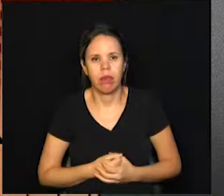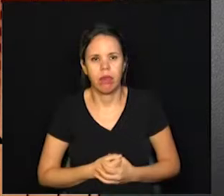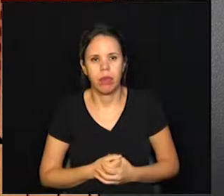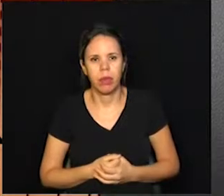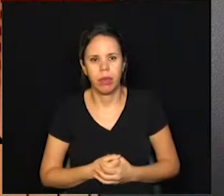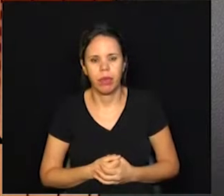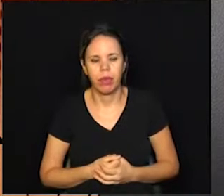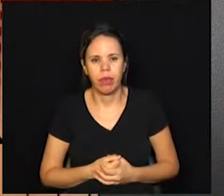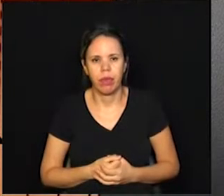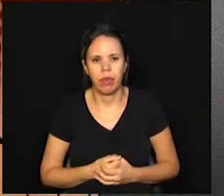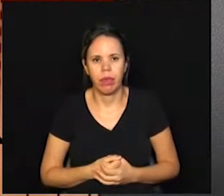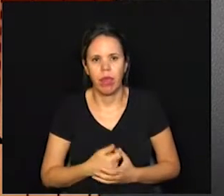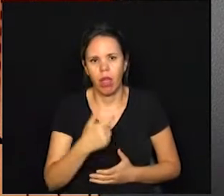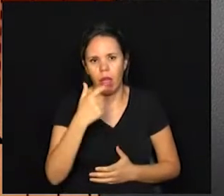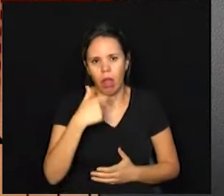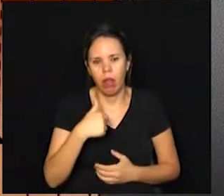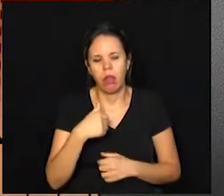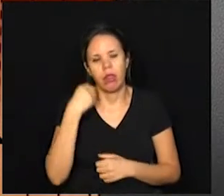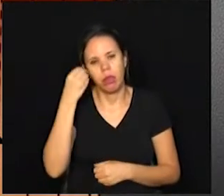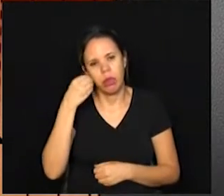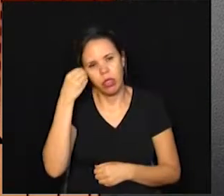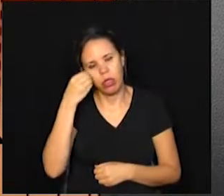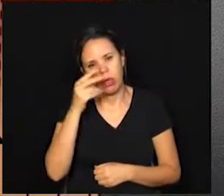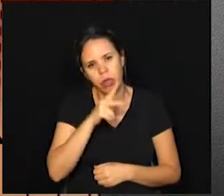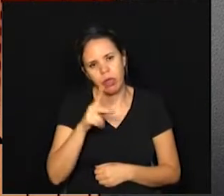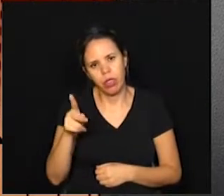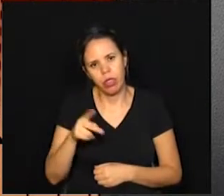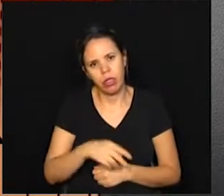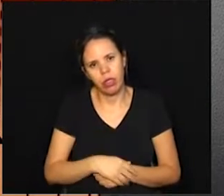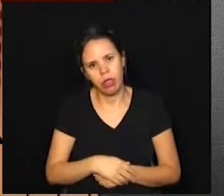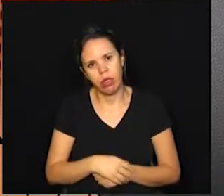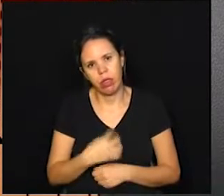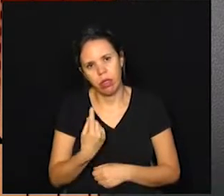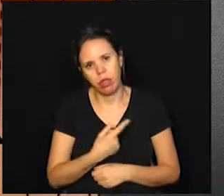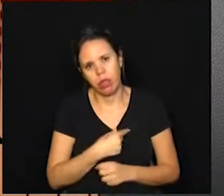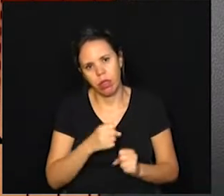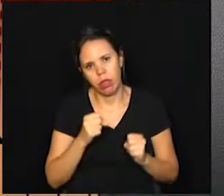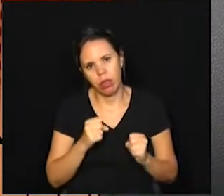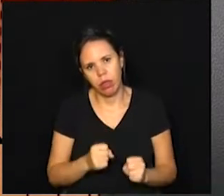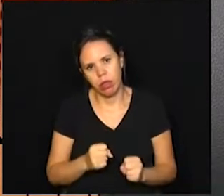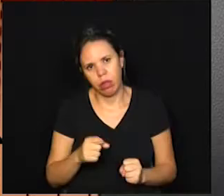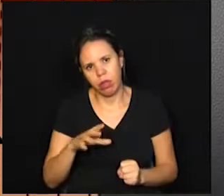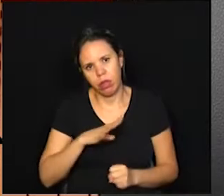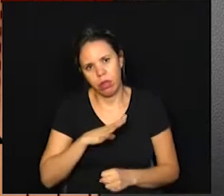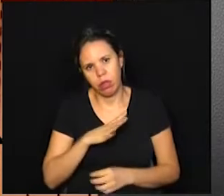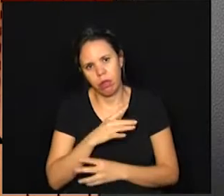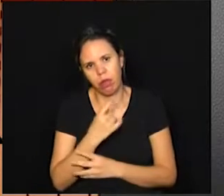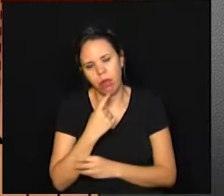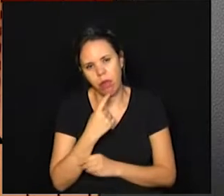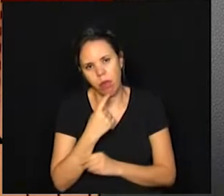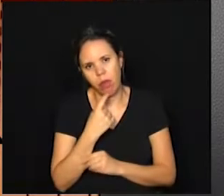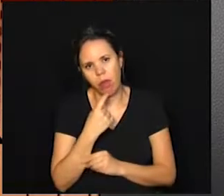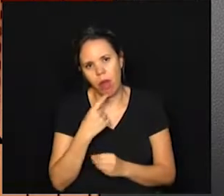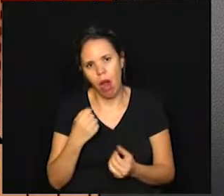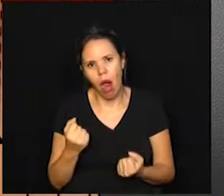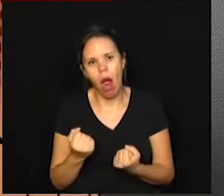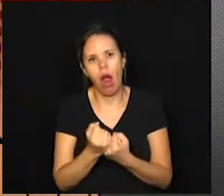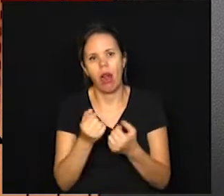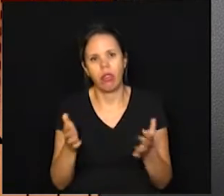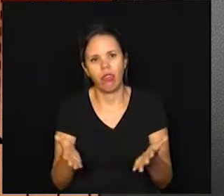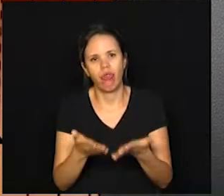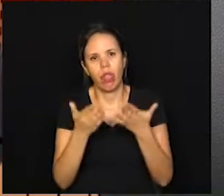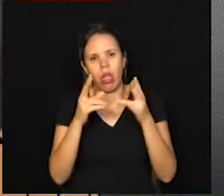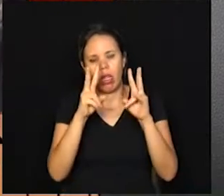visão professoral, que eu pensei que nós poderíamos, aqui na cidade de Campinas, fomentarmos essa